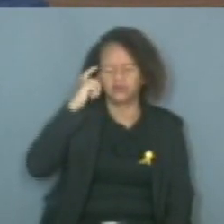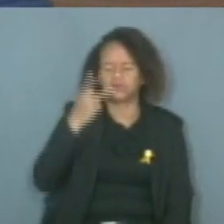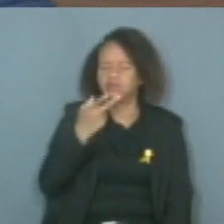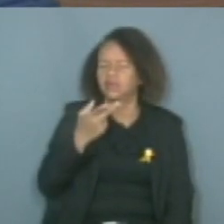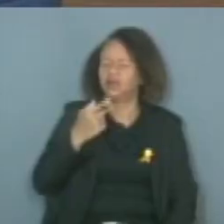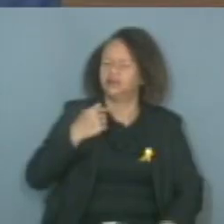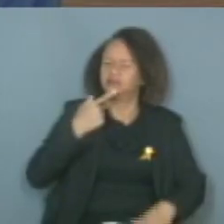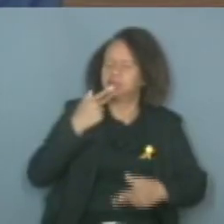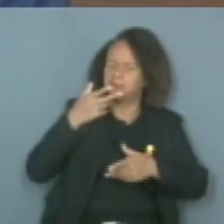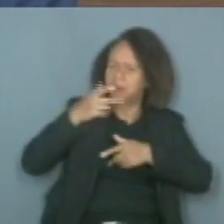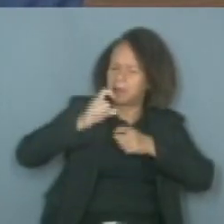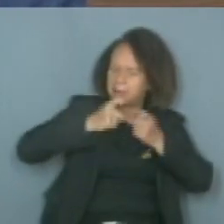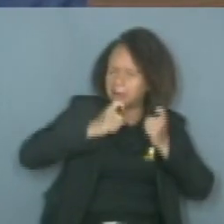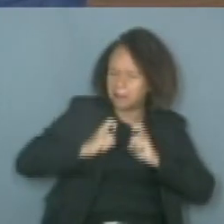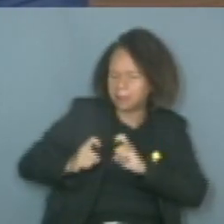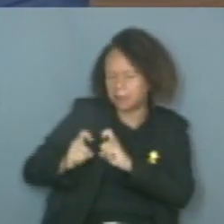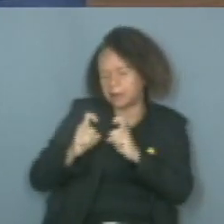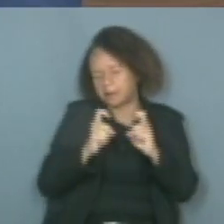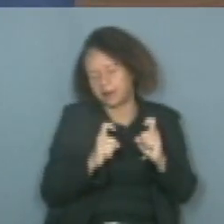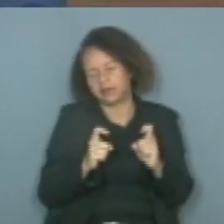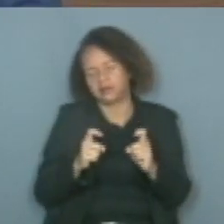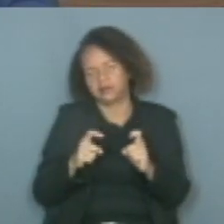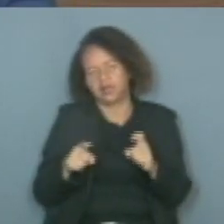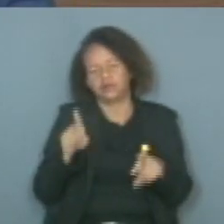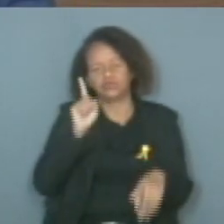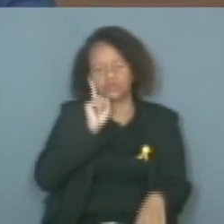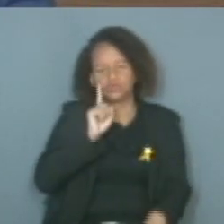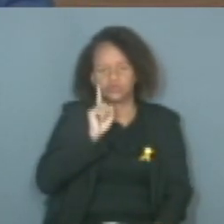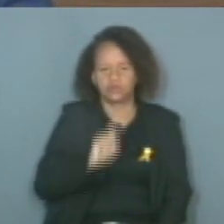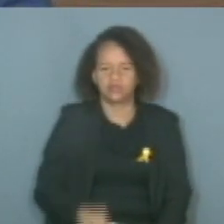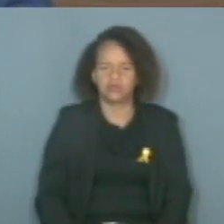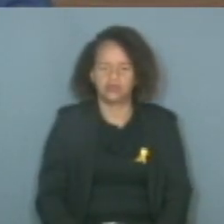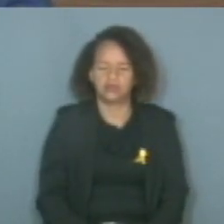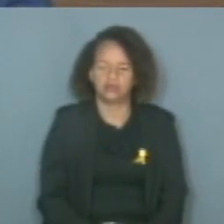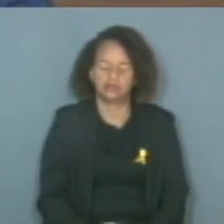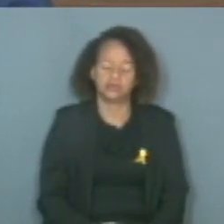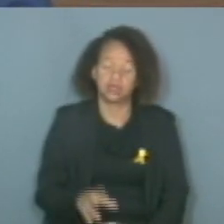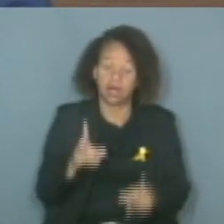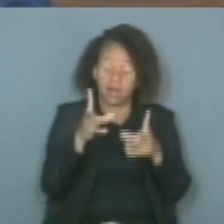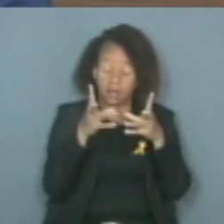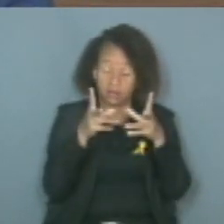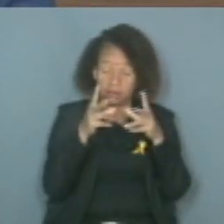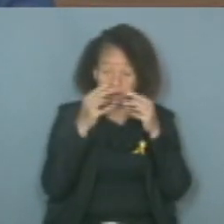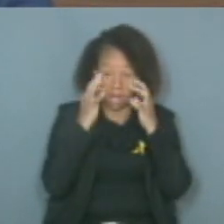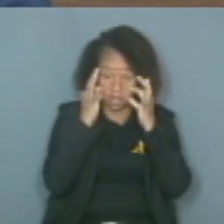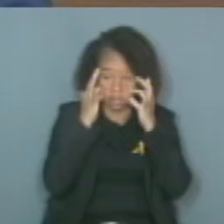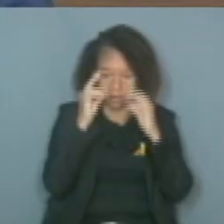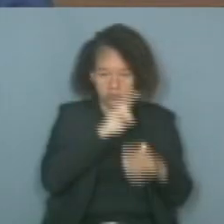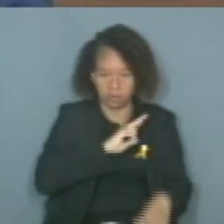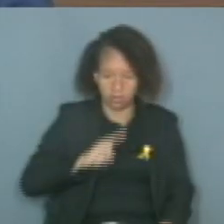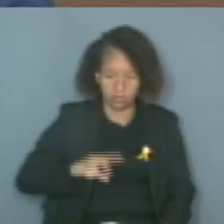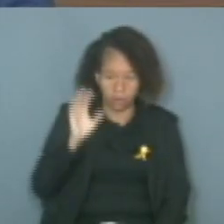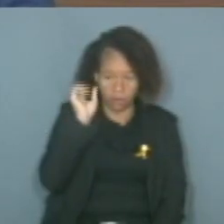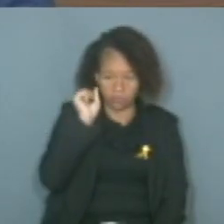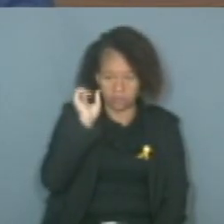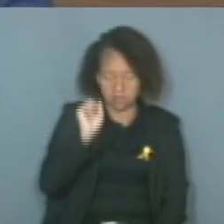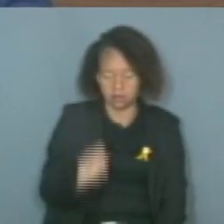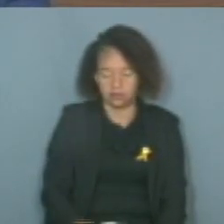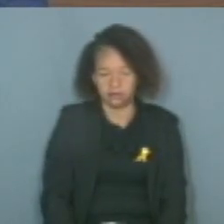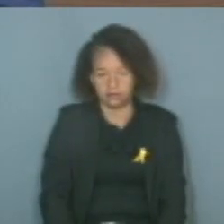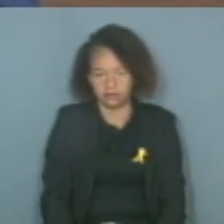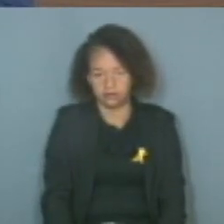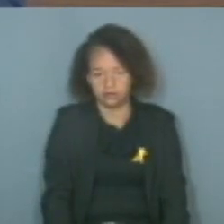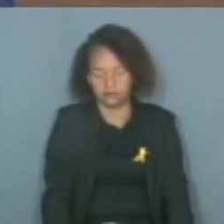ele debatia para os americanos. Eu queria aqui bastante atenção dos vereadores e que escutasse